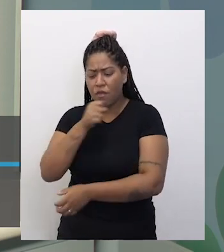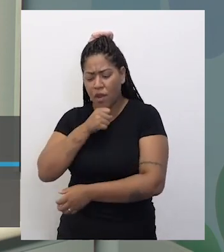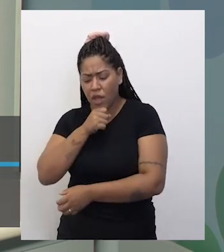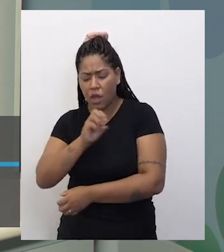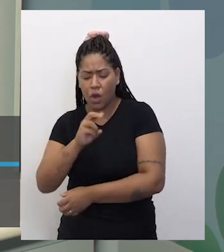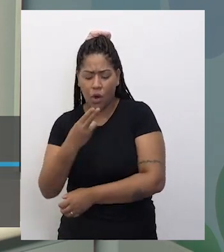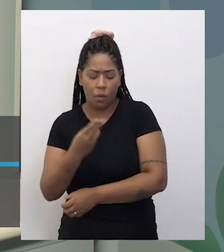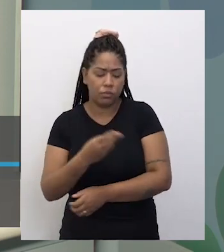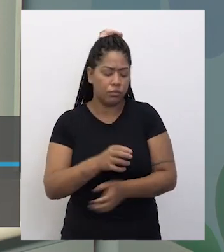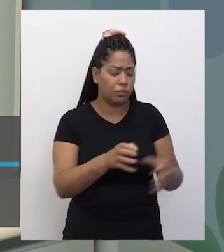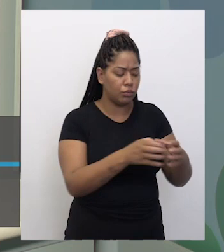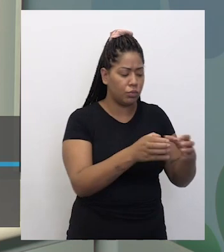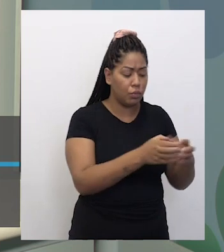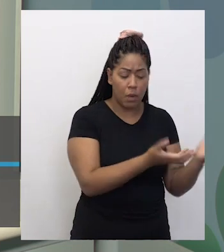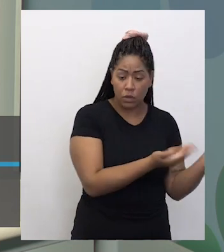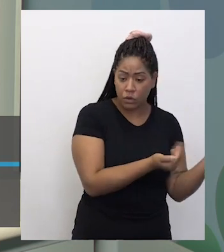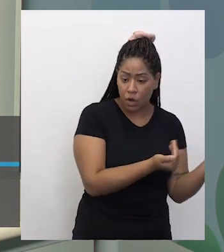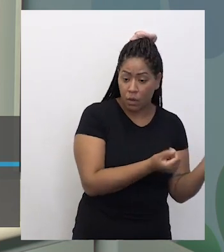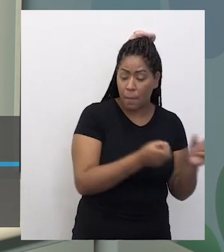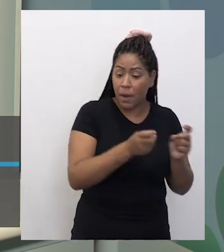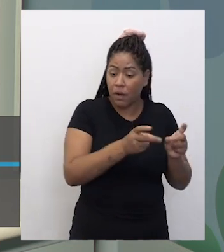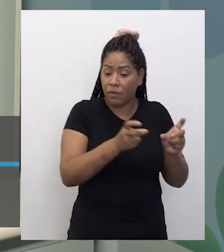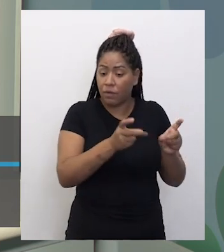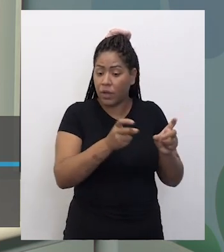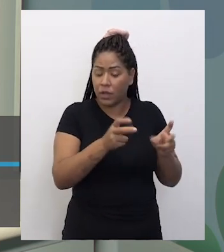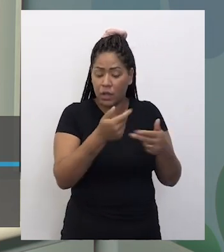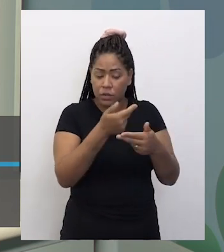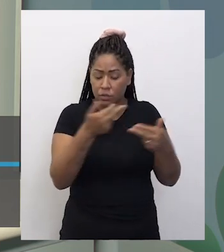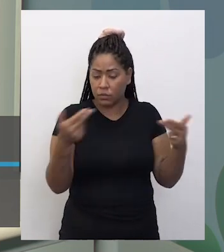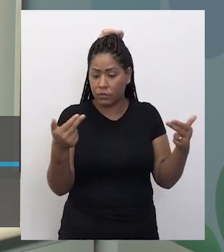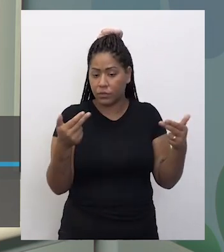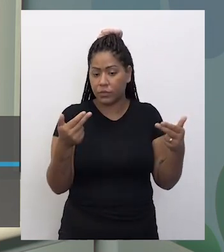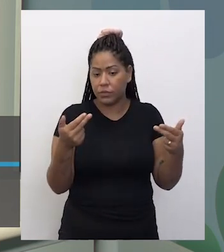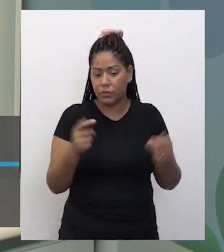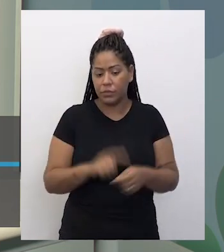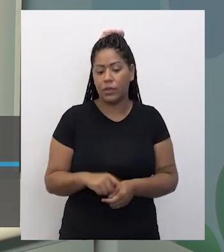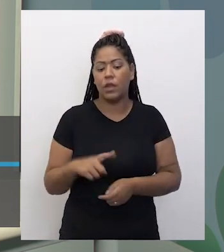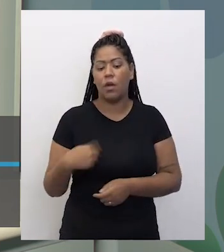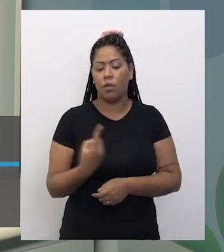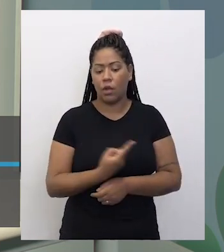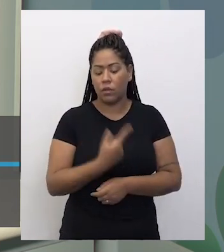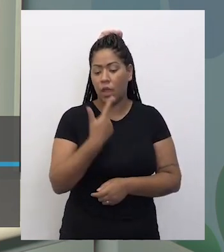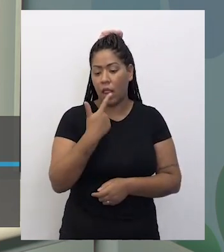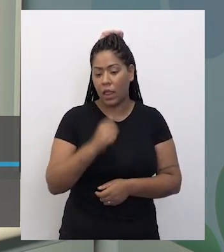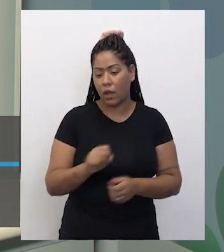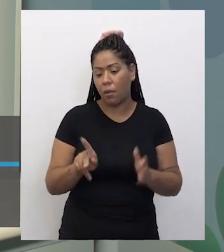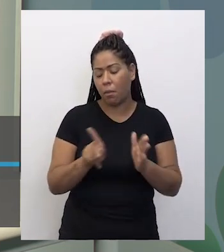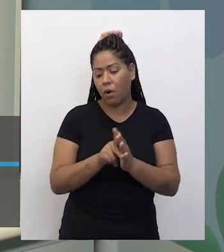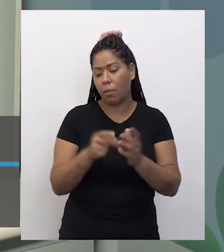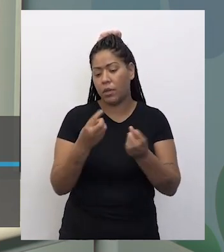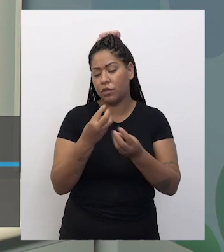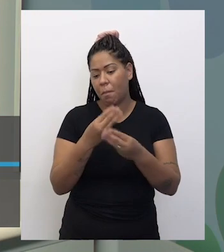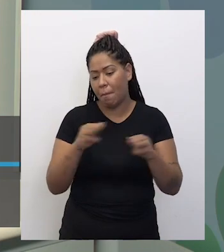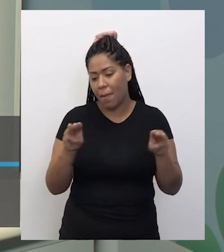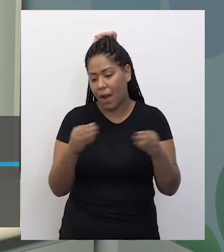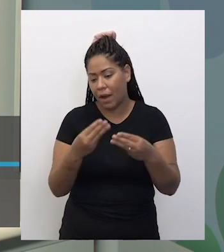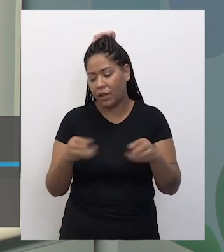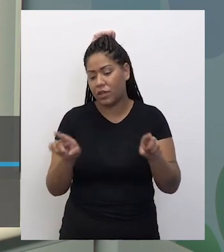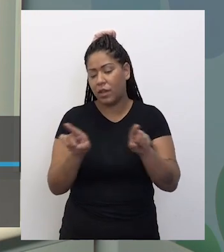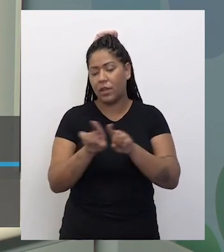nesse contexto. E para isso, nós vamos retomar aí as funções da linguagem para vocês recordarem desse contexto aí, que eu tenho que pensar no